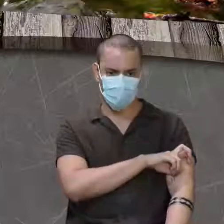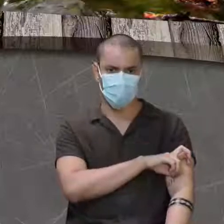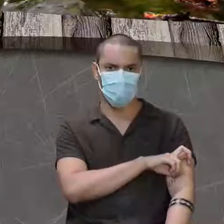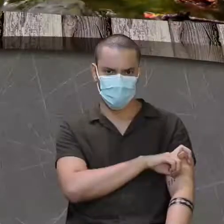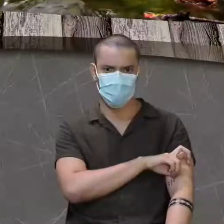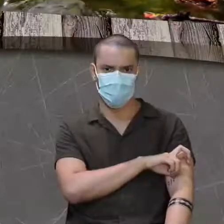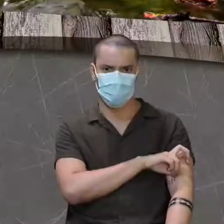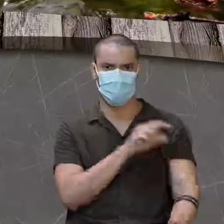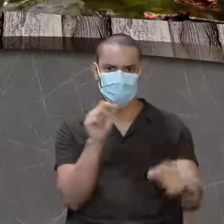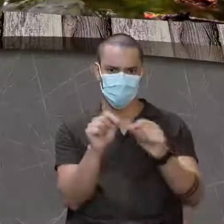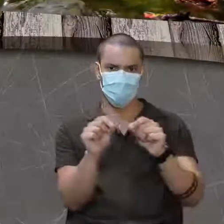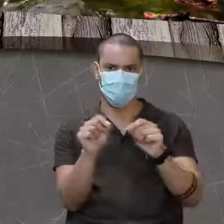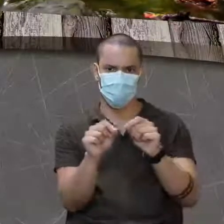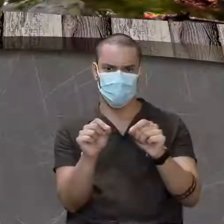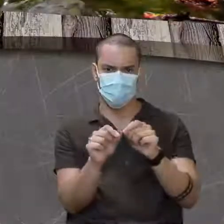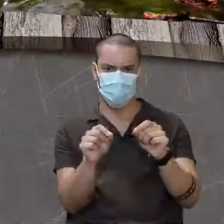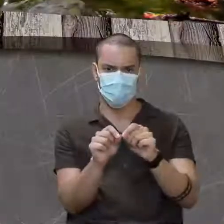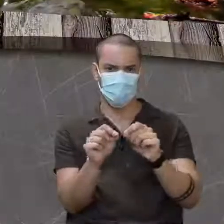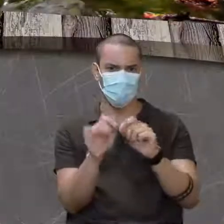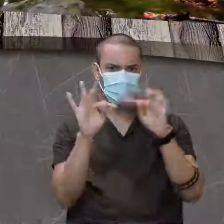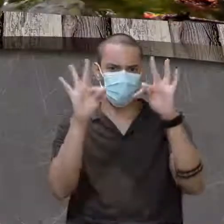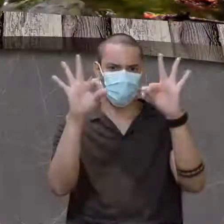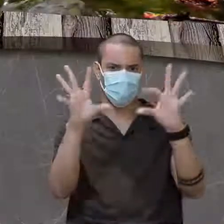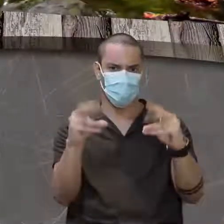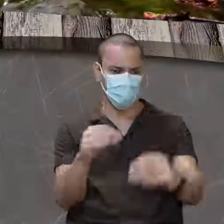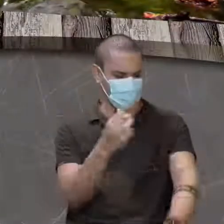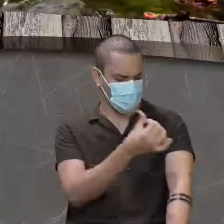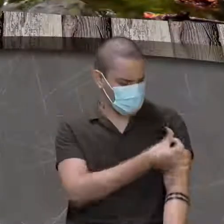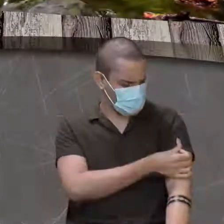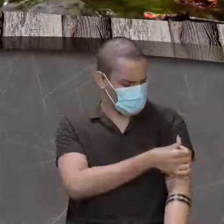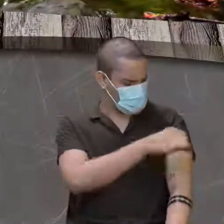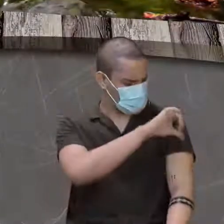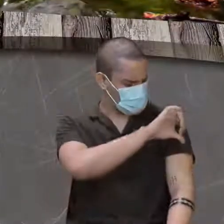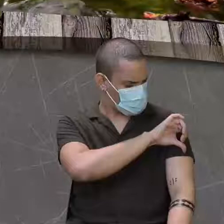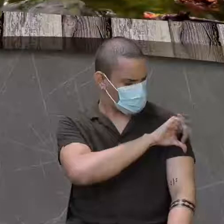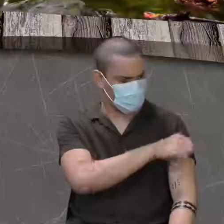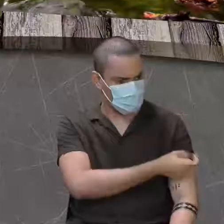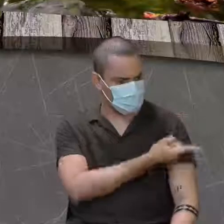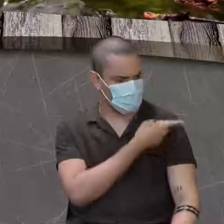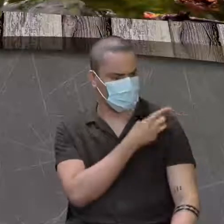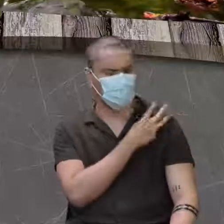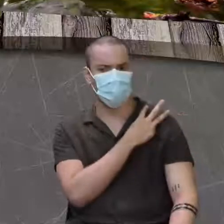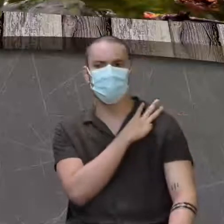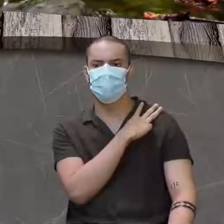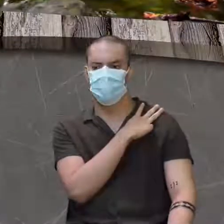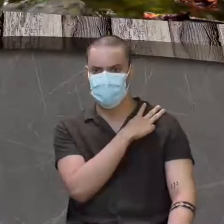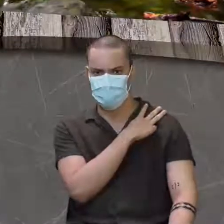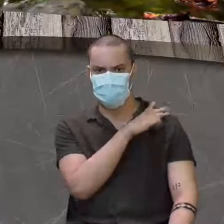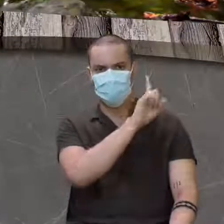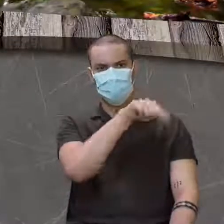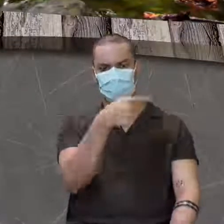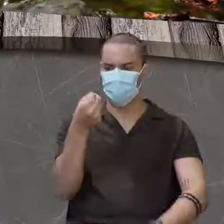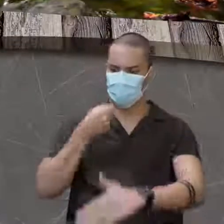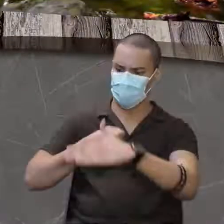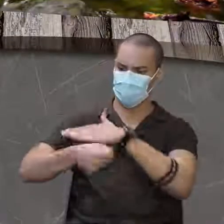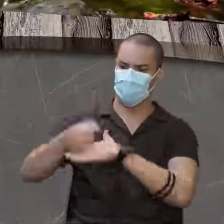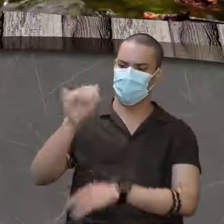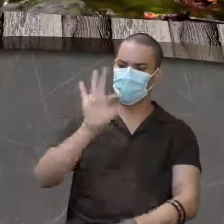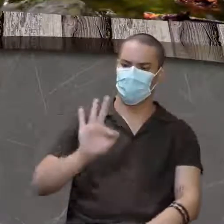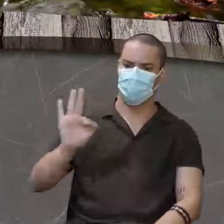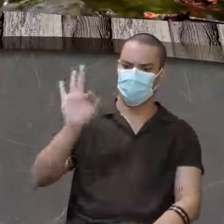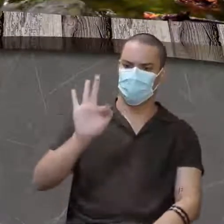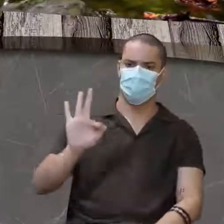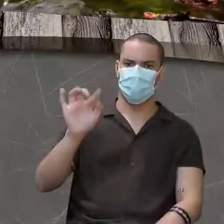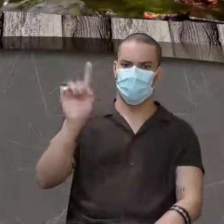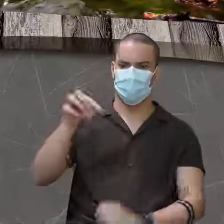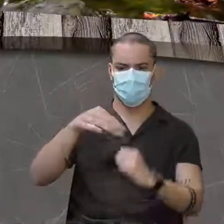ginásio, né? Que a gente chamava de ginásio, né? Ensino Fundamental 2, aí passa para o ensino médio, aí eu vou fazer uma faculdade, aí eu vou